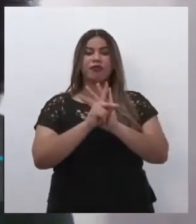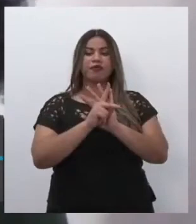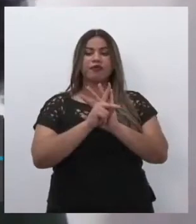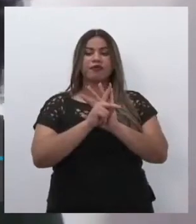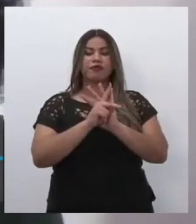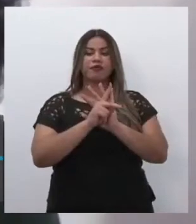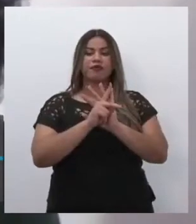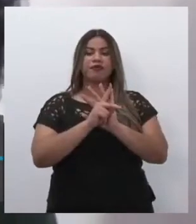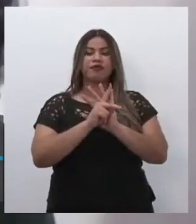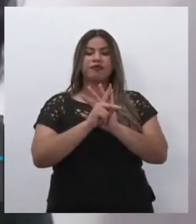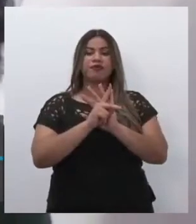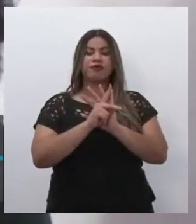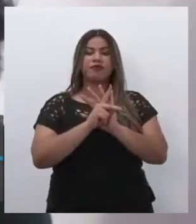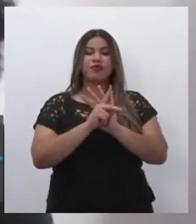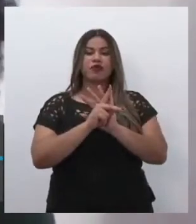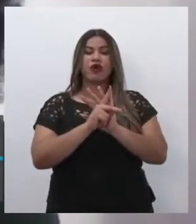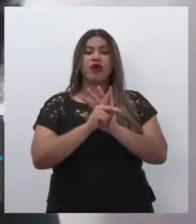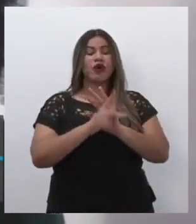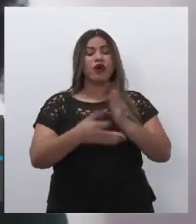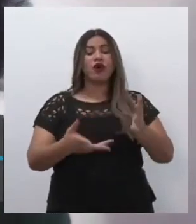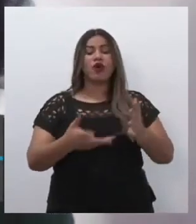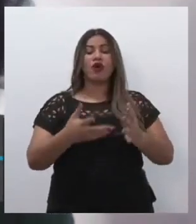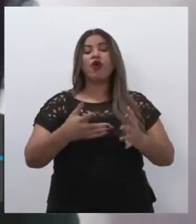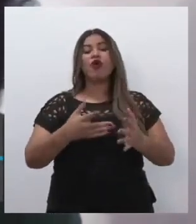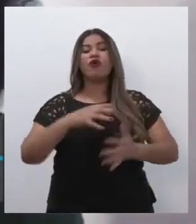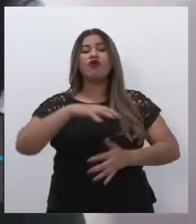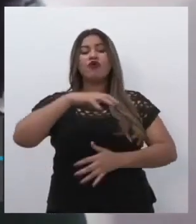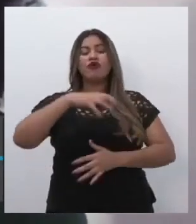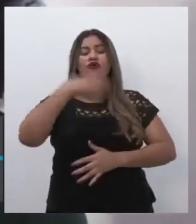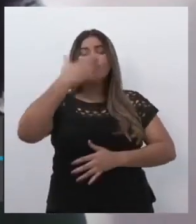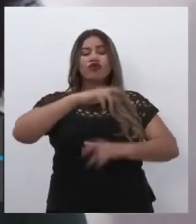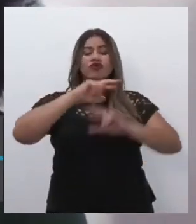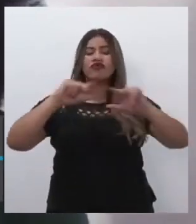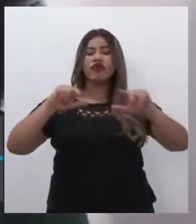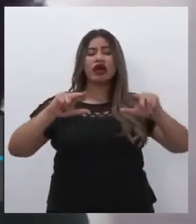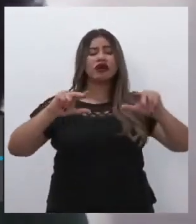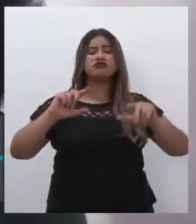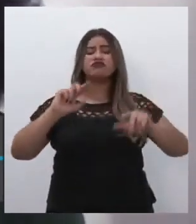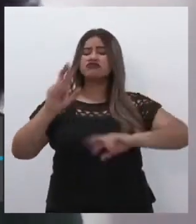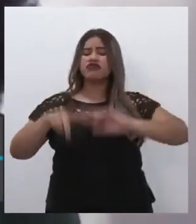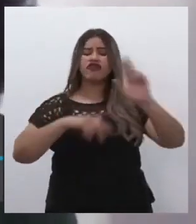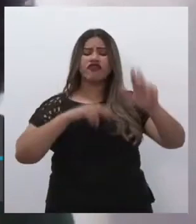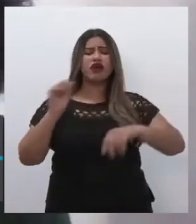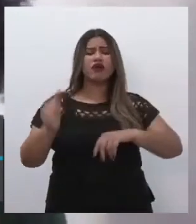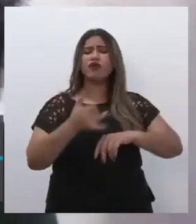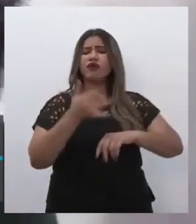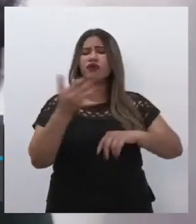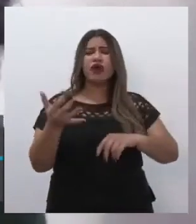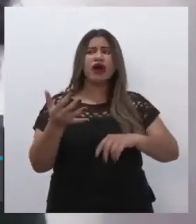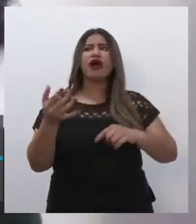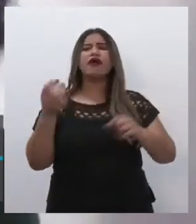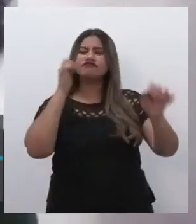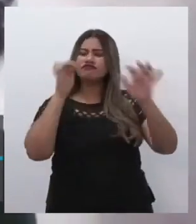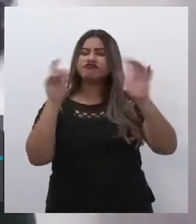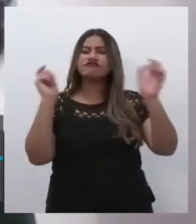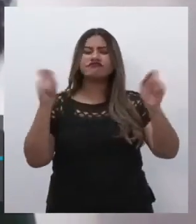o porquê há quantidades diferentes, né, nas frutas. E a professora Maria, para